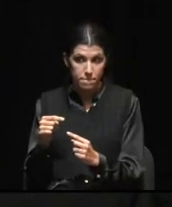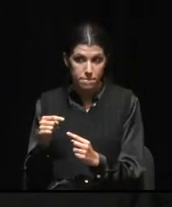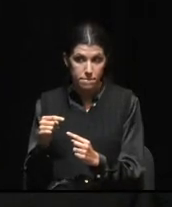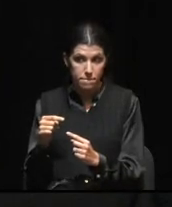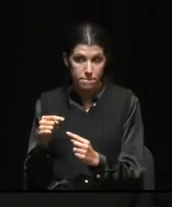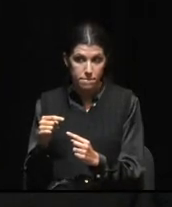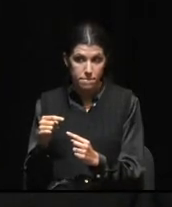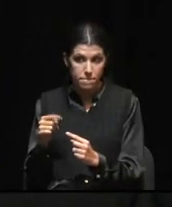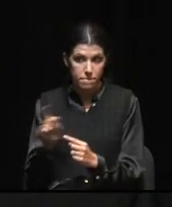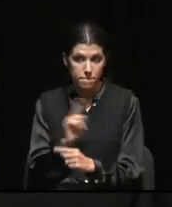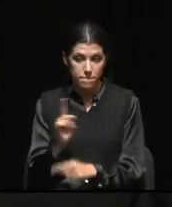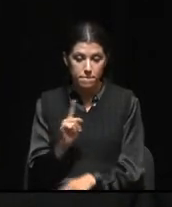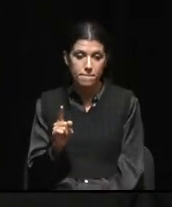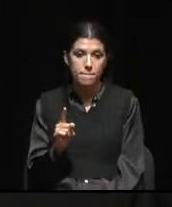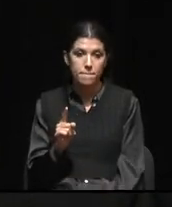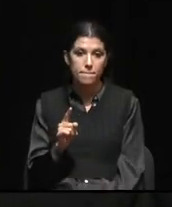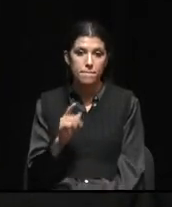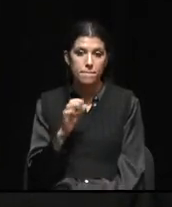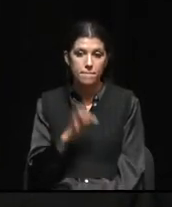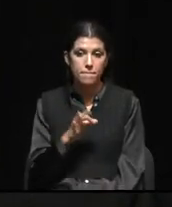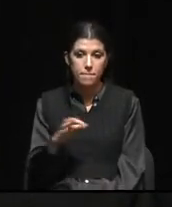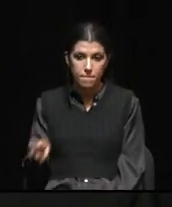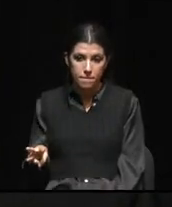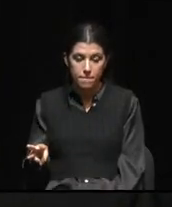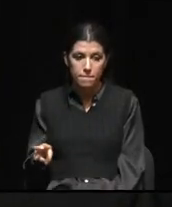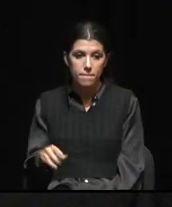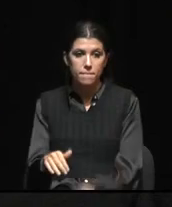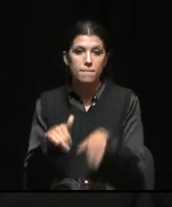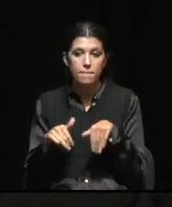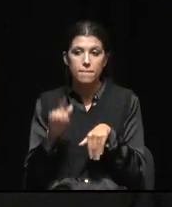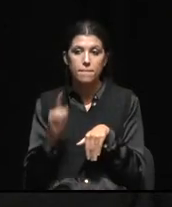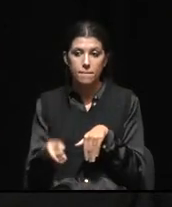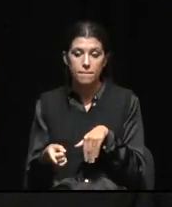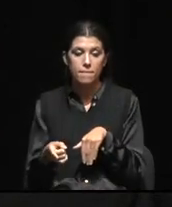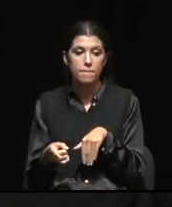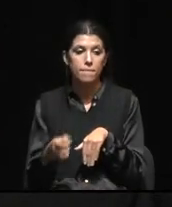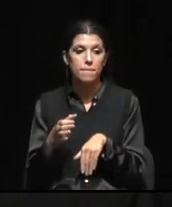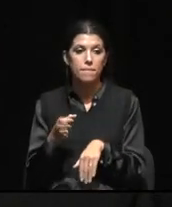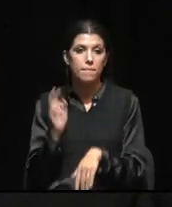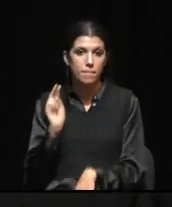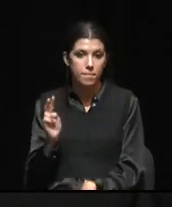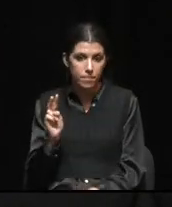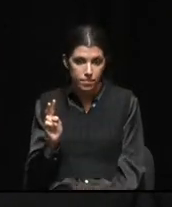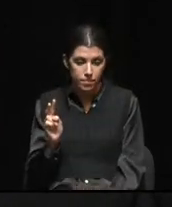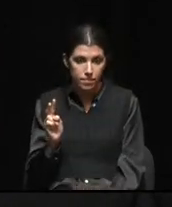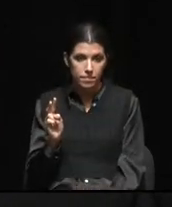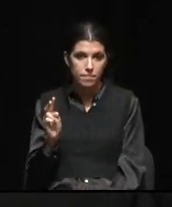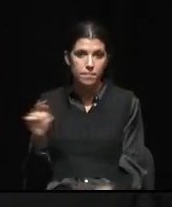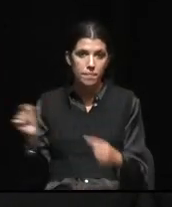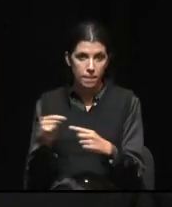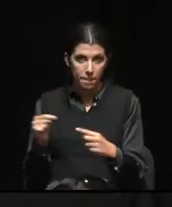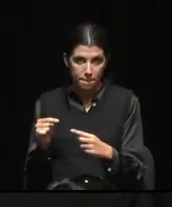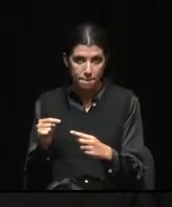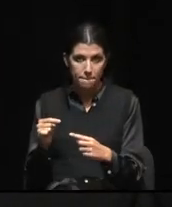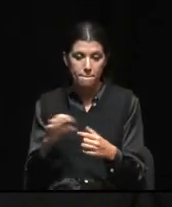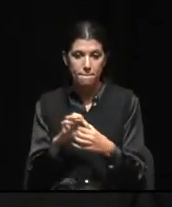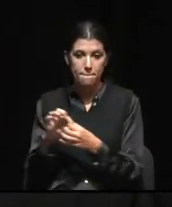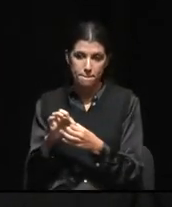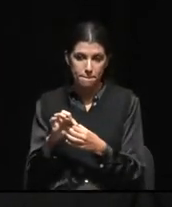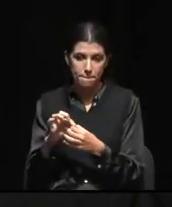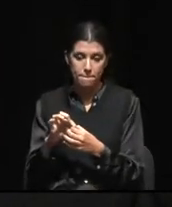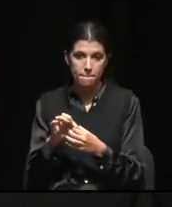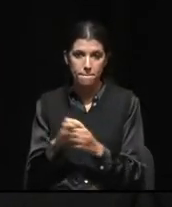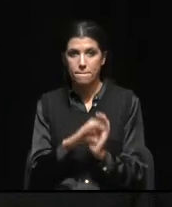CDs não PPM quem se abstém PSD CDs aliança